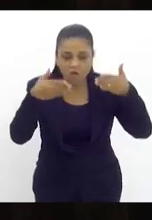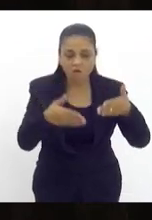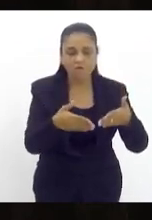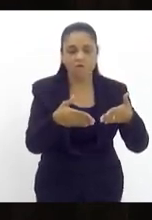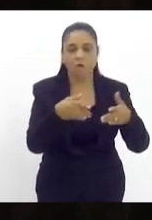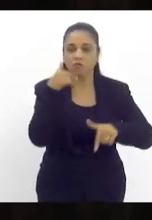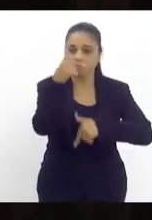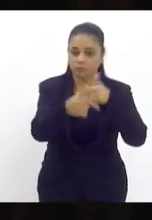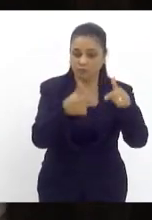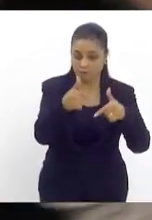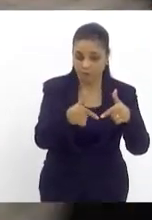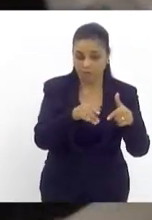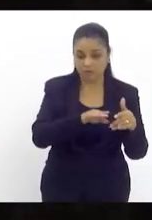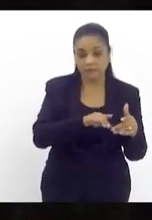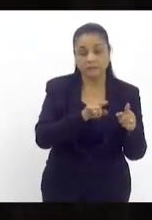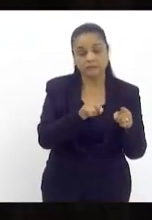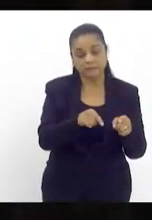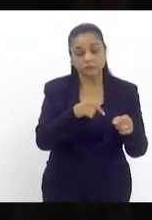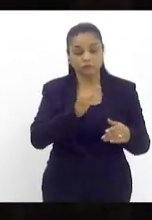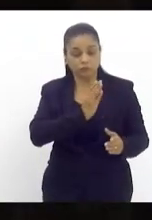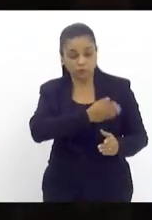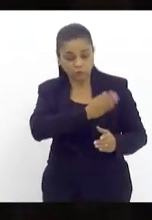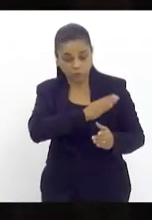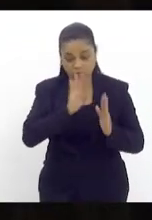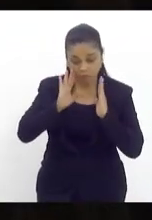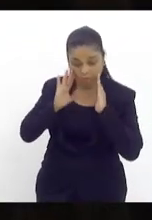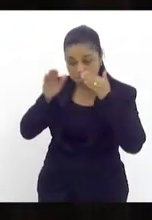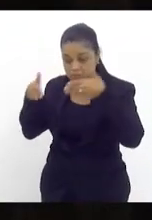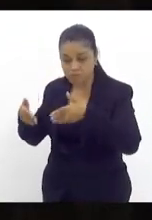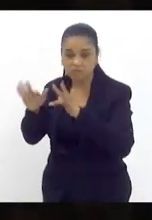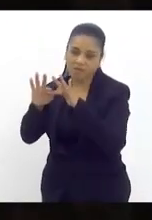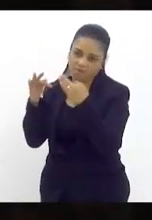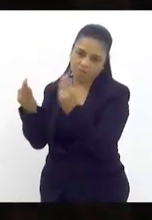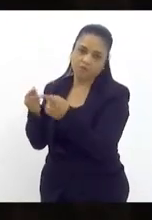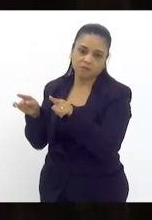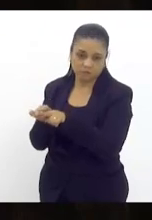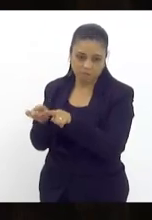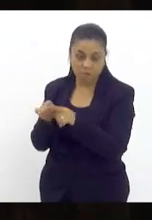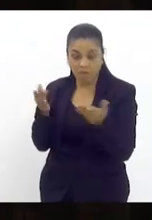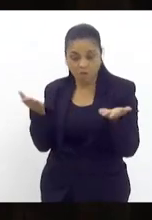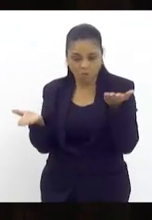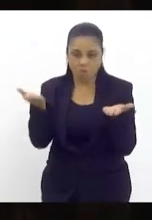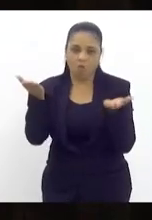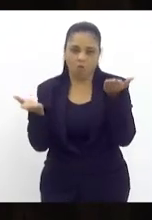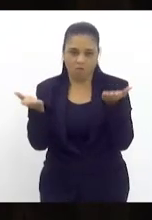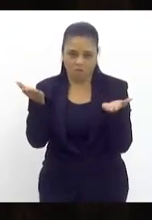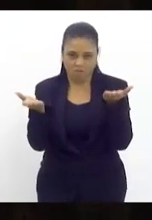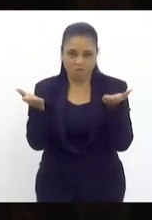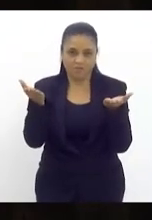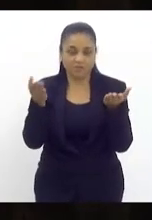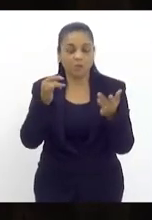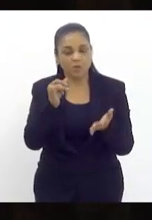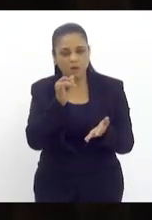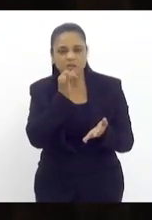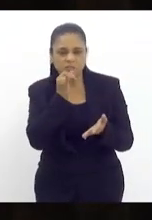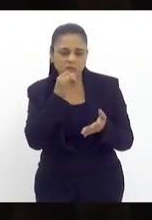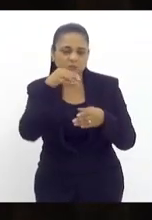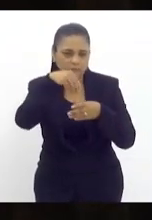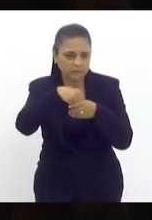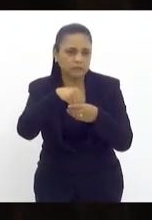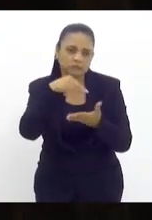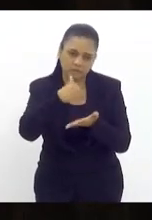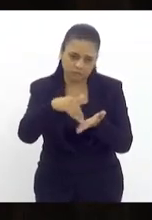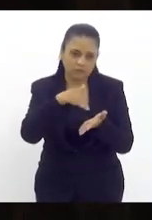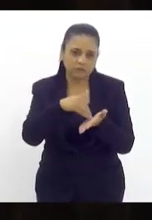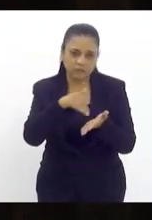depois uma disponibilidade de coração no seu lar. Que chegasse em casa, e nós vivíamos isso como exemplo na secretaria, não é? A